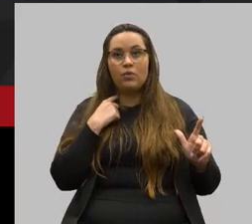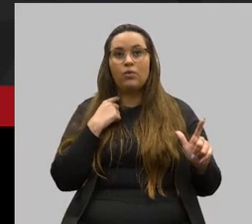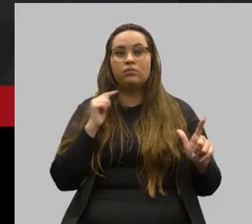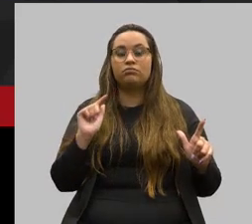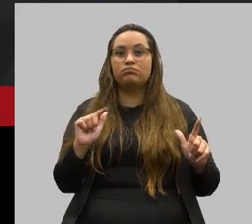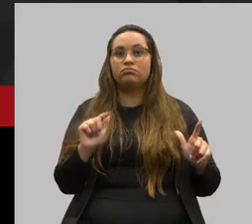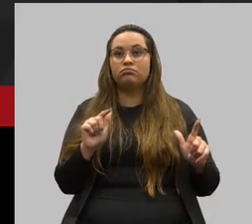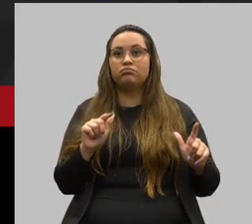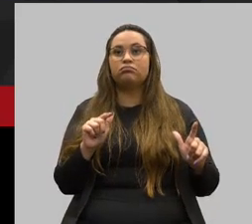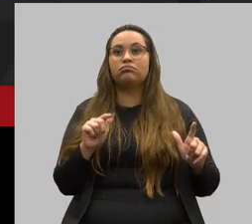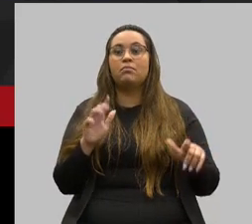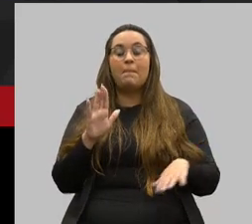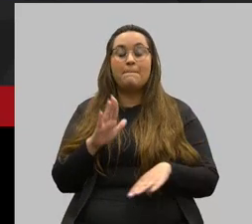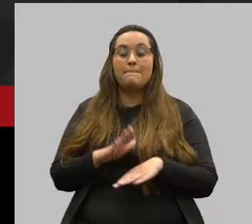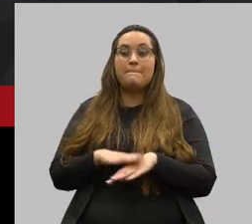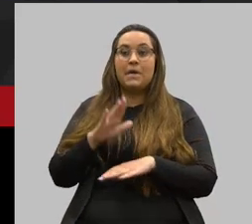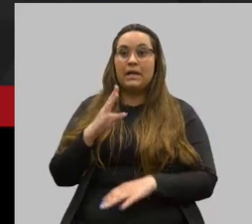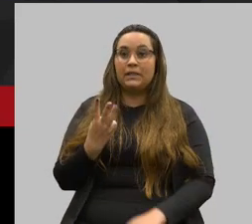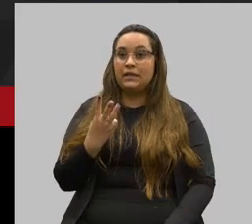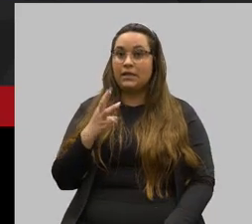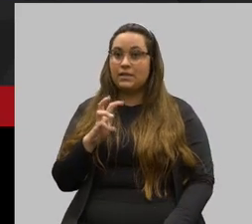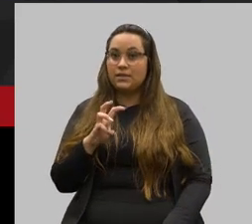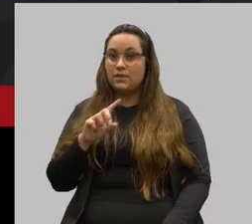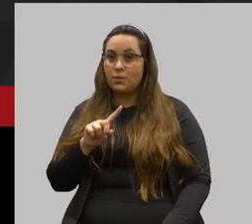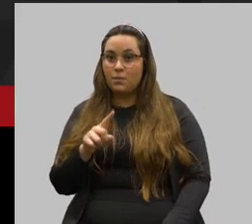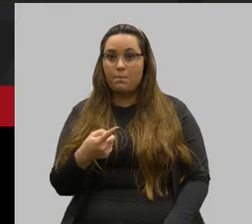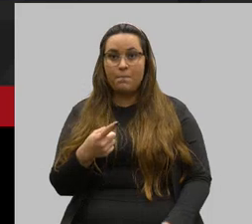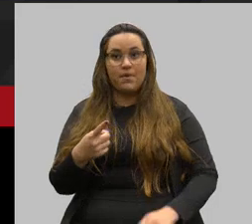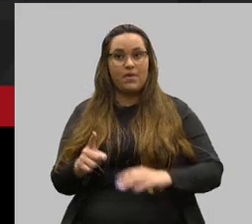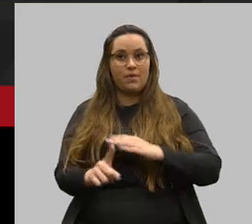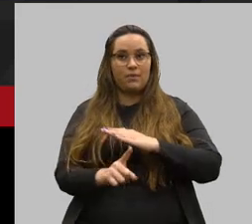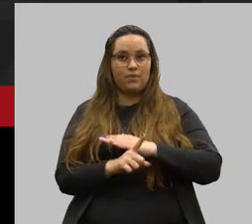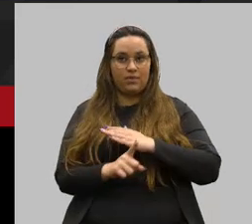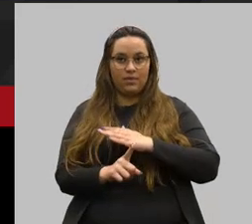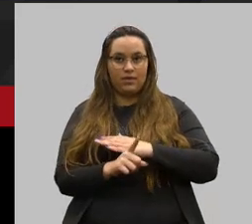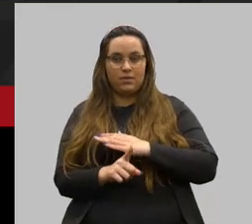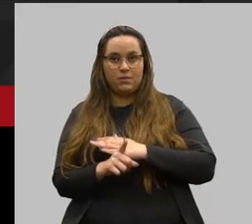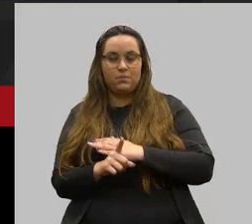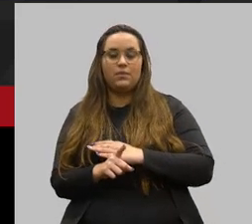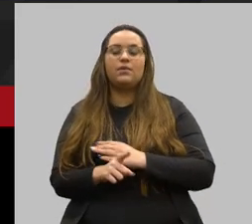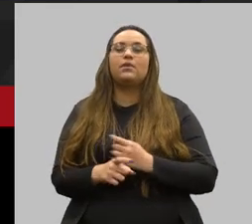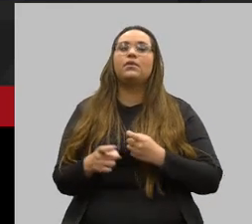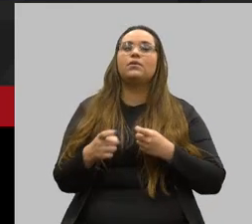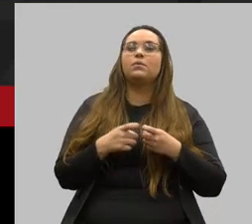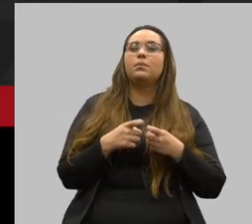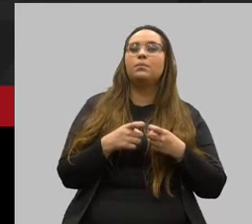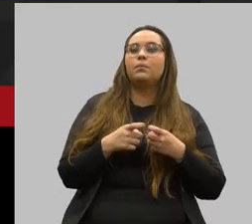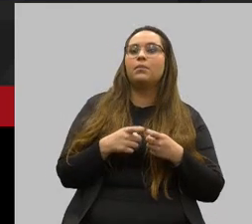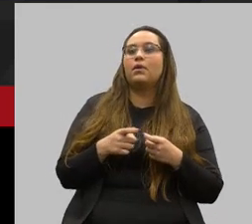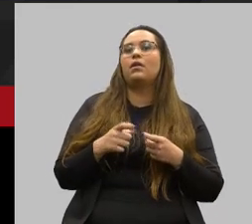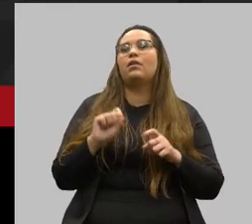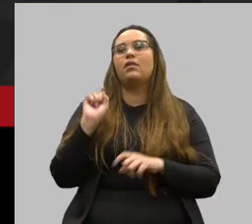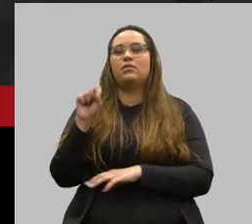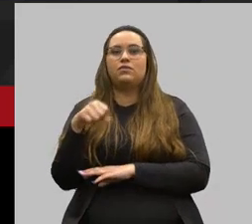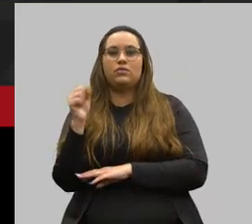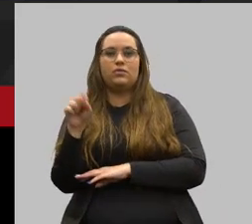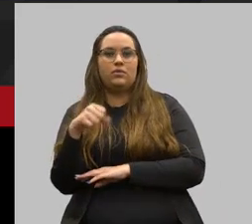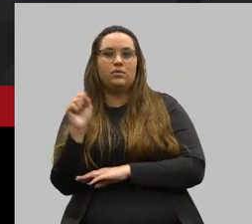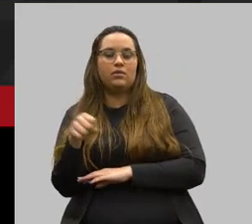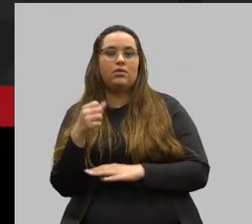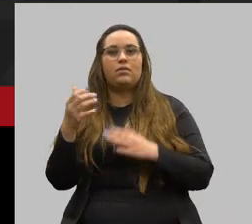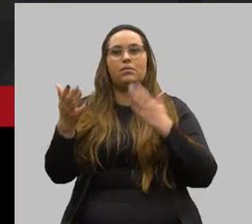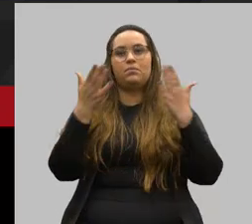estrutura propiciou mais de 35.000 atendimentos entre atendimentos médicos fisioterápicos atendimentos odontológicos